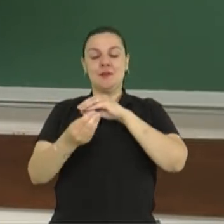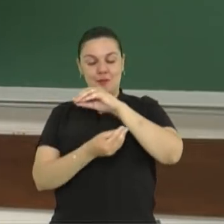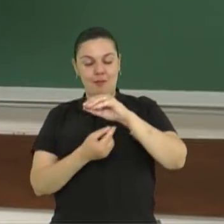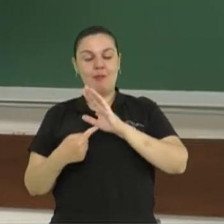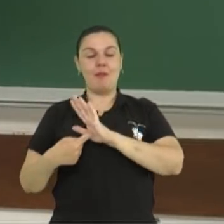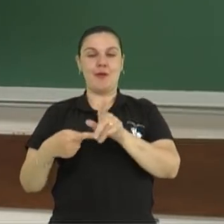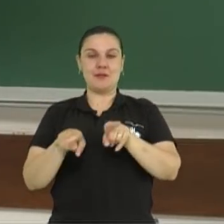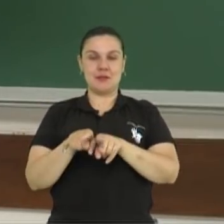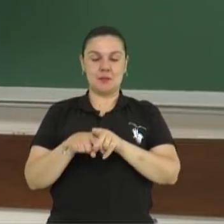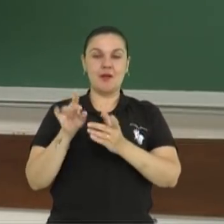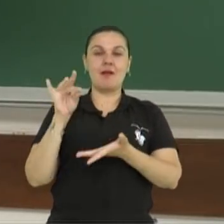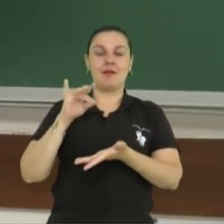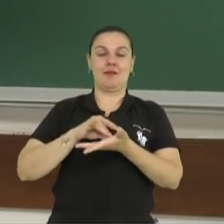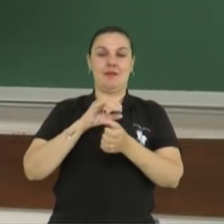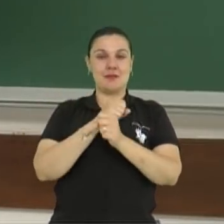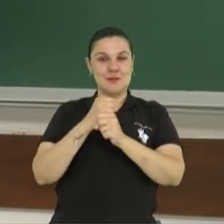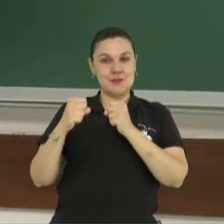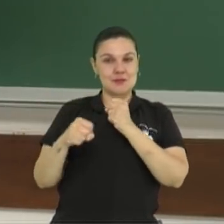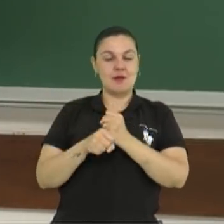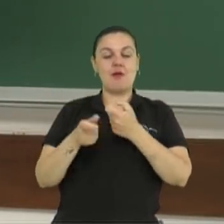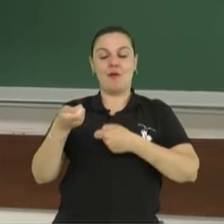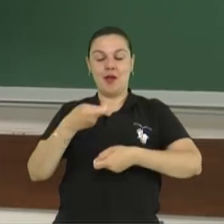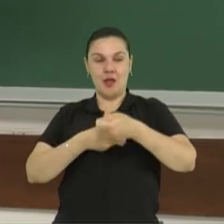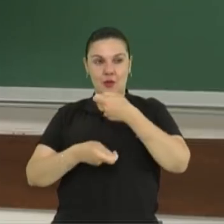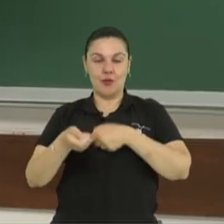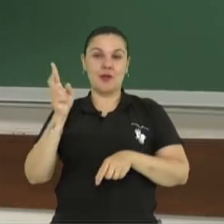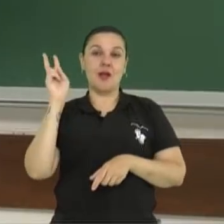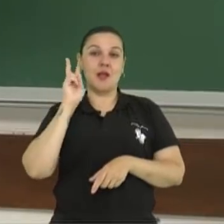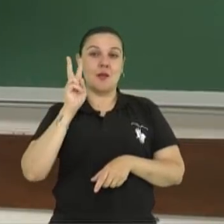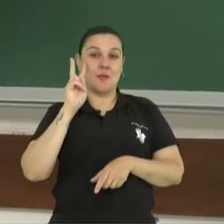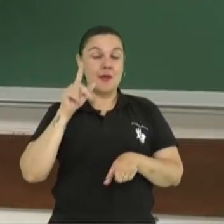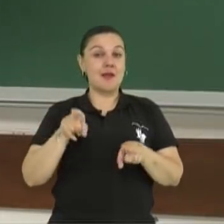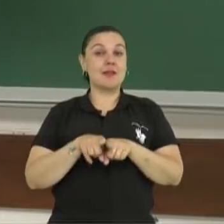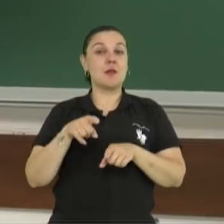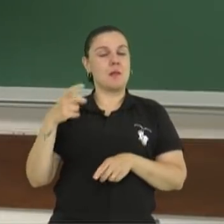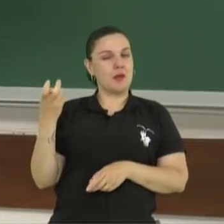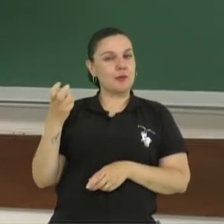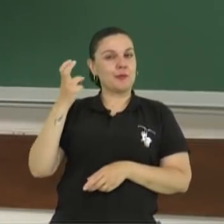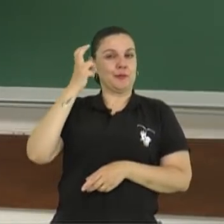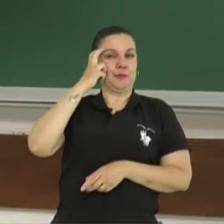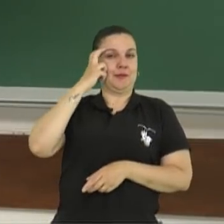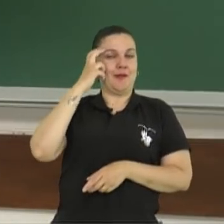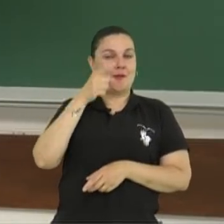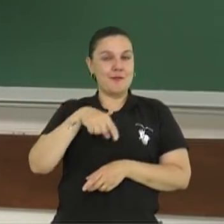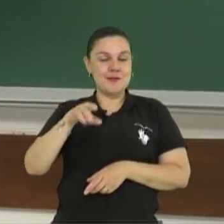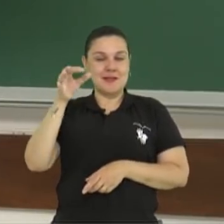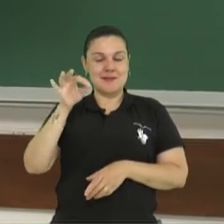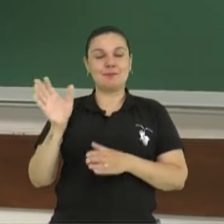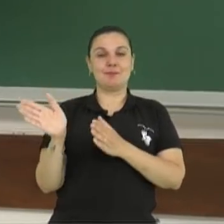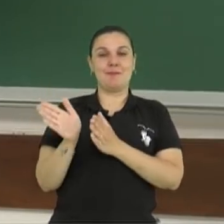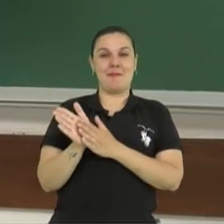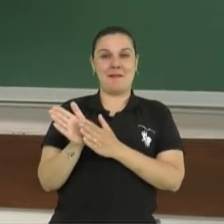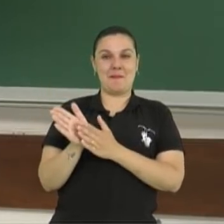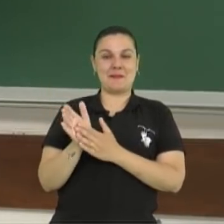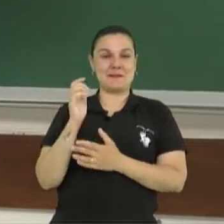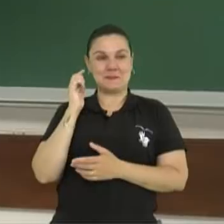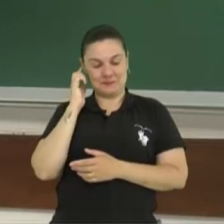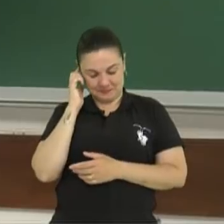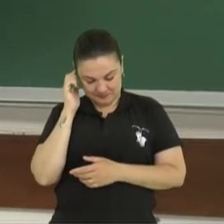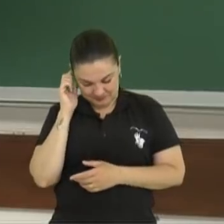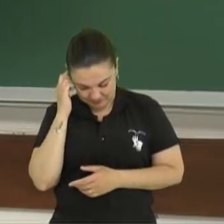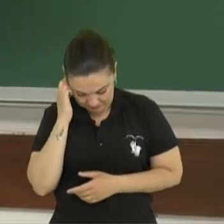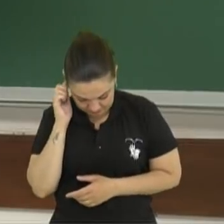ilustra também realidade social, econômica, histórica e cultural. Então, para você que acertou a atividade,